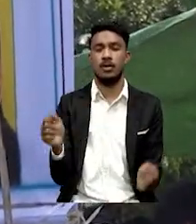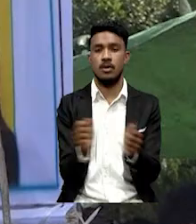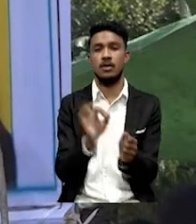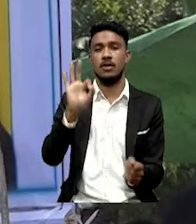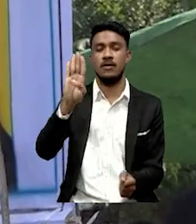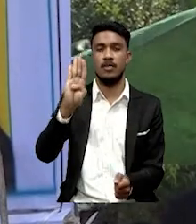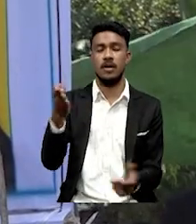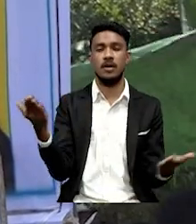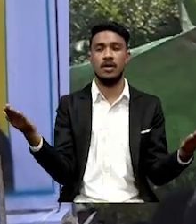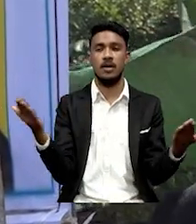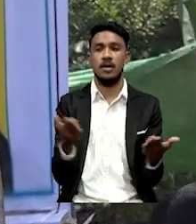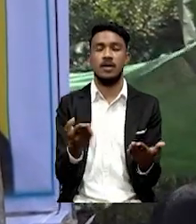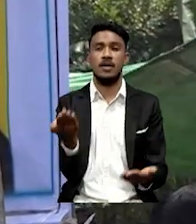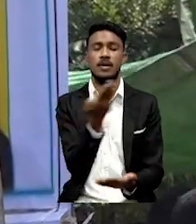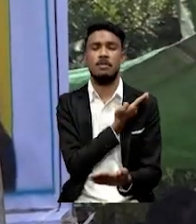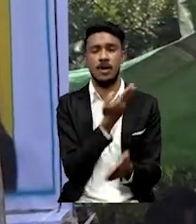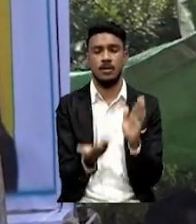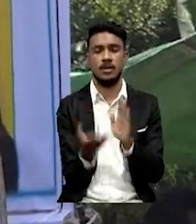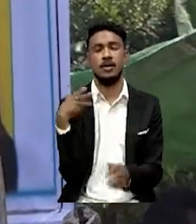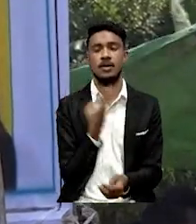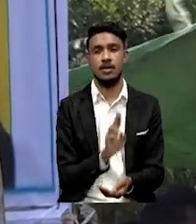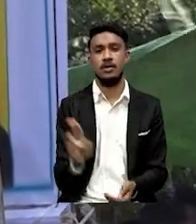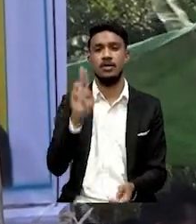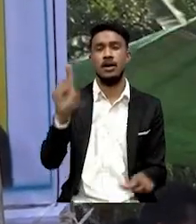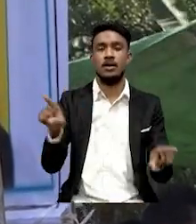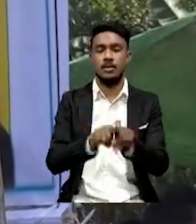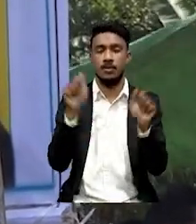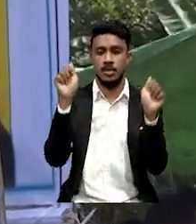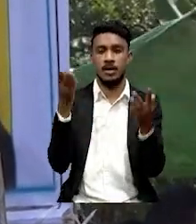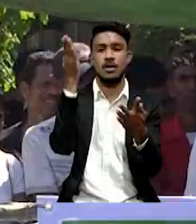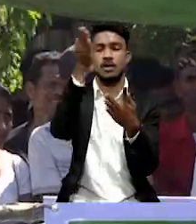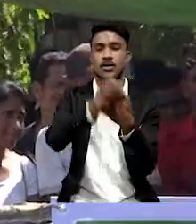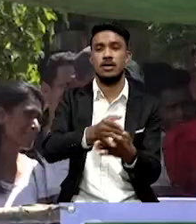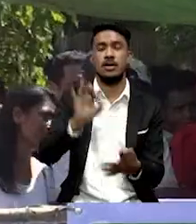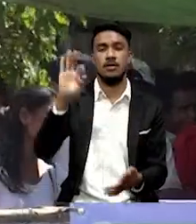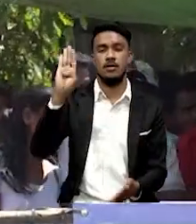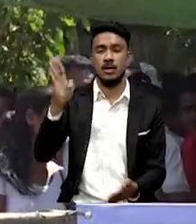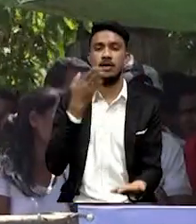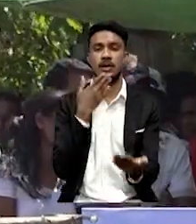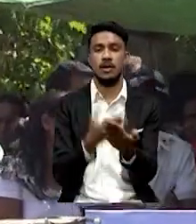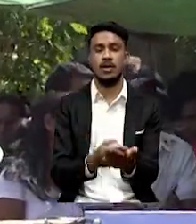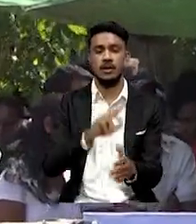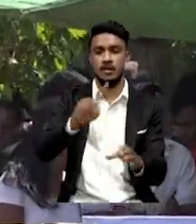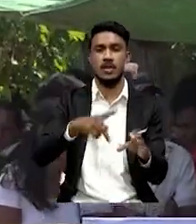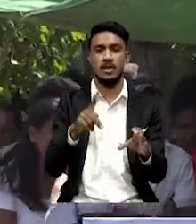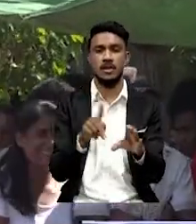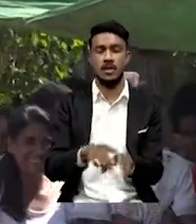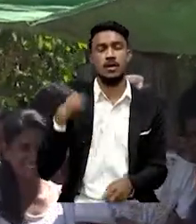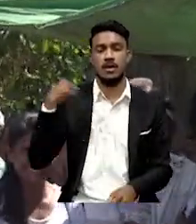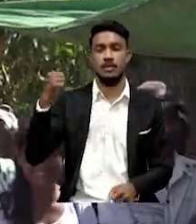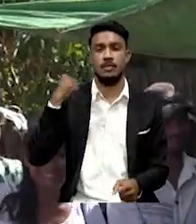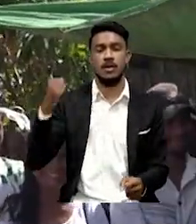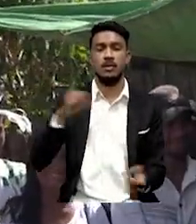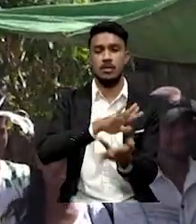que for então, e muso acesso da internet em beca dia. Participa em minha campanha ne